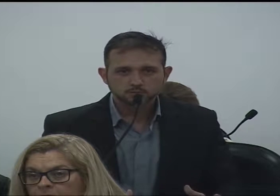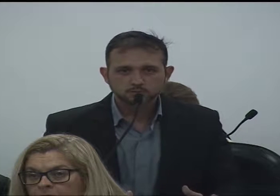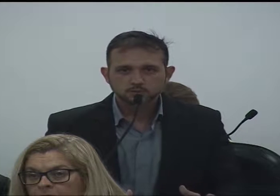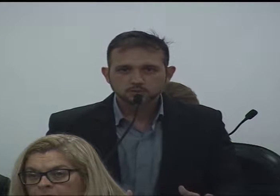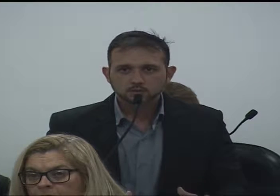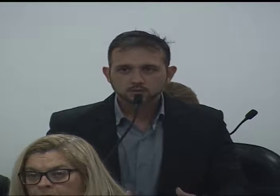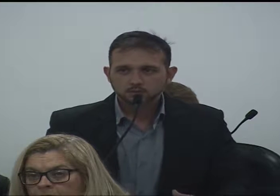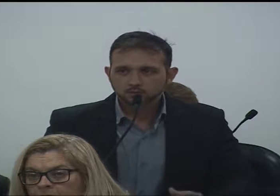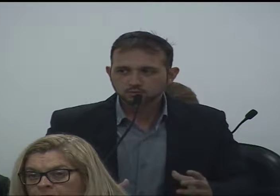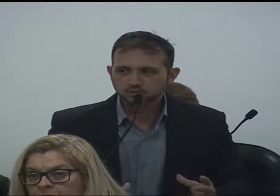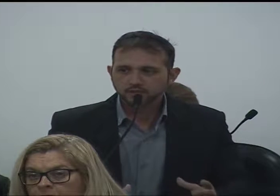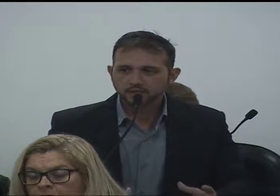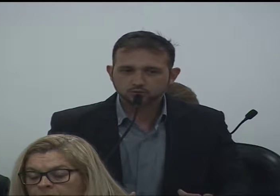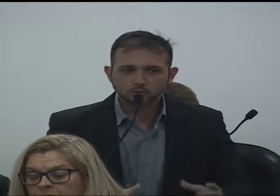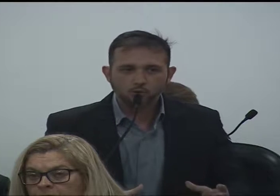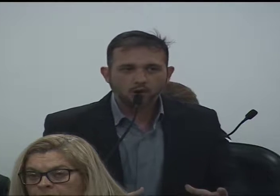cesto